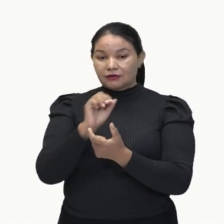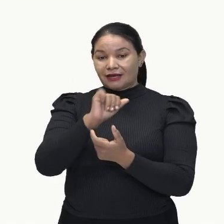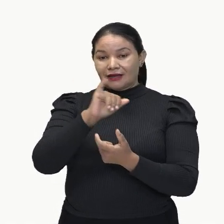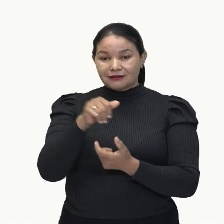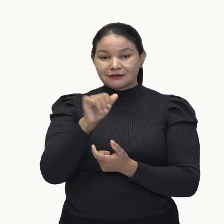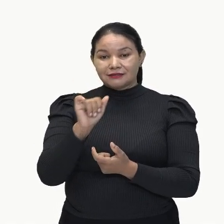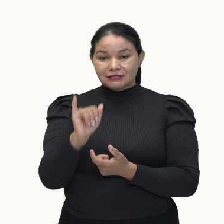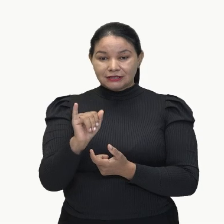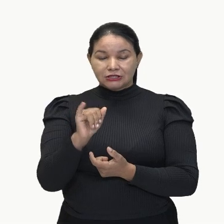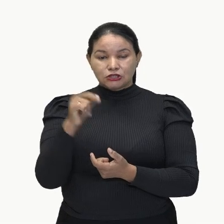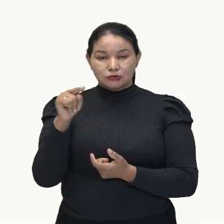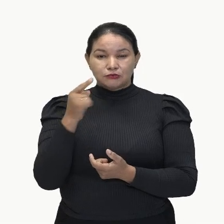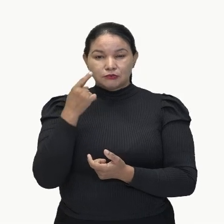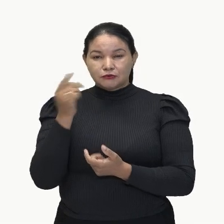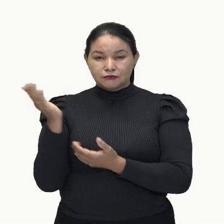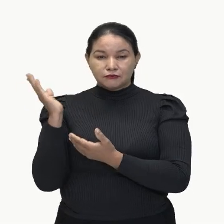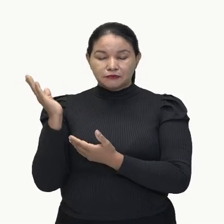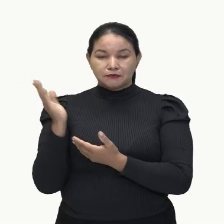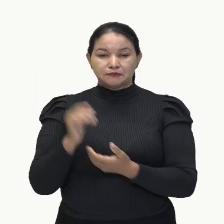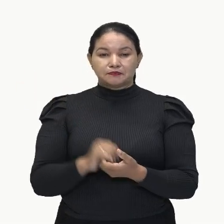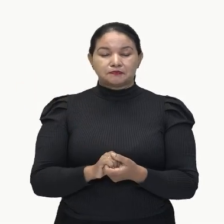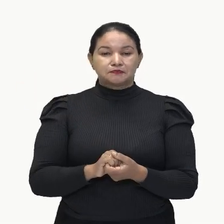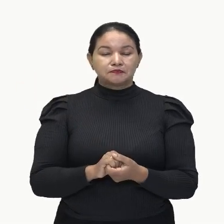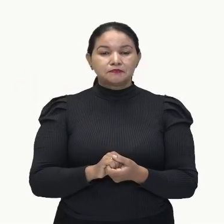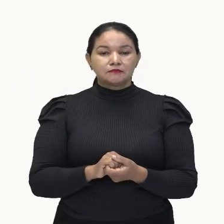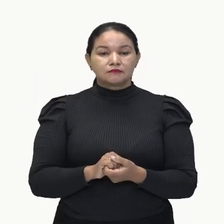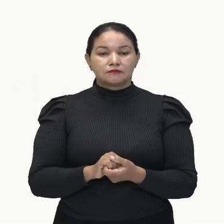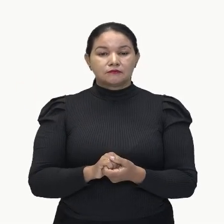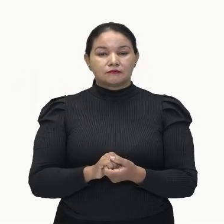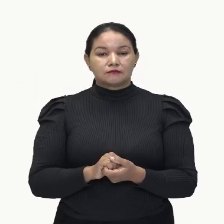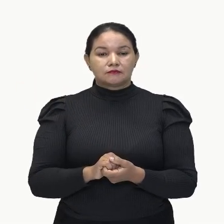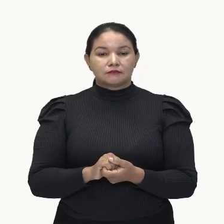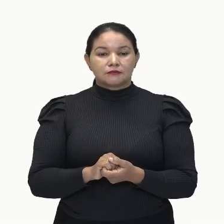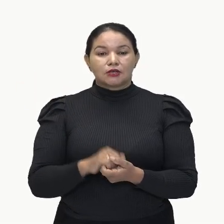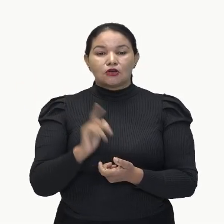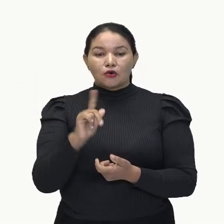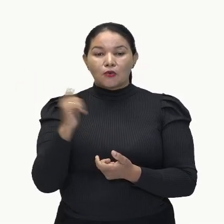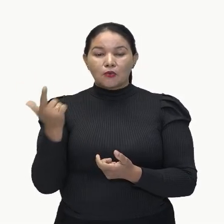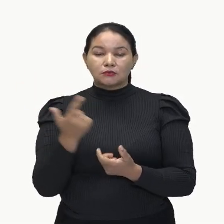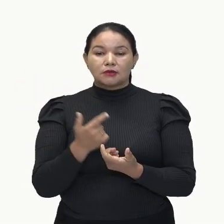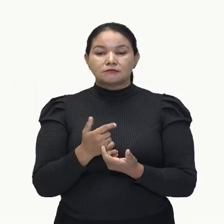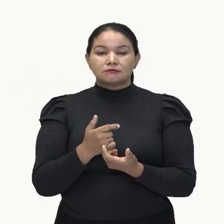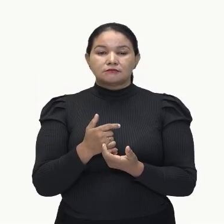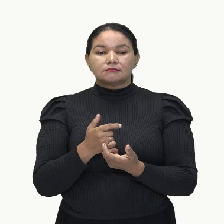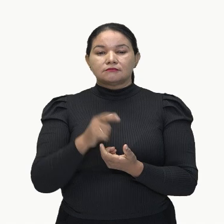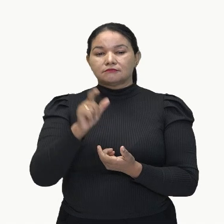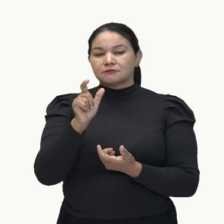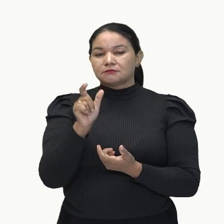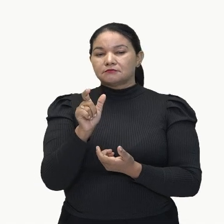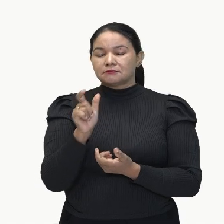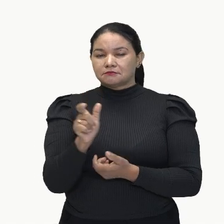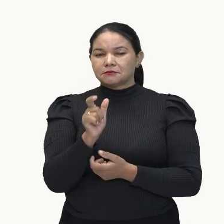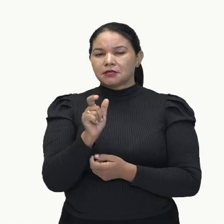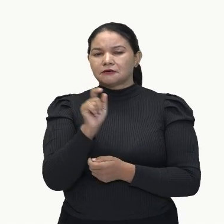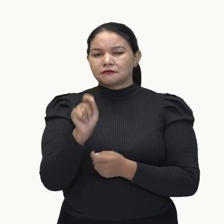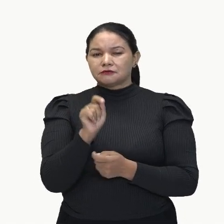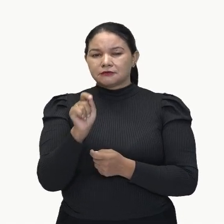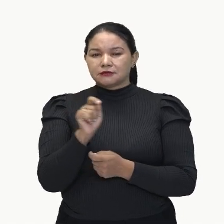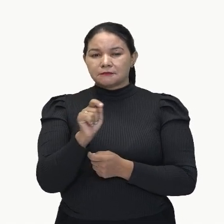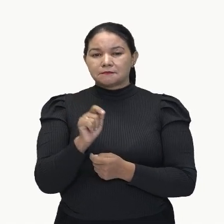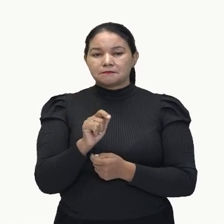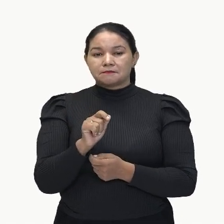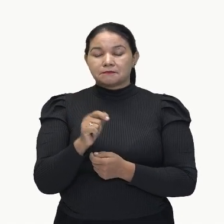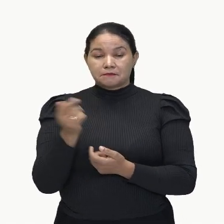pessoal que uma palavra grave odiana grave odana uma palavra grave es la que